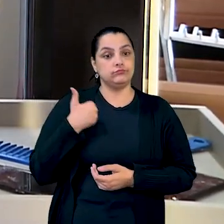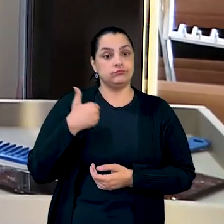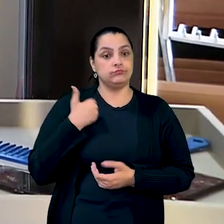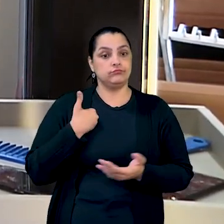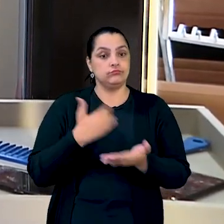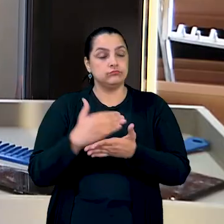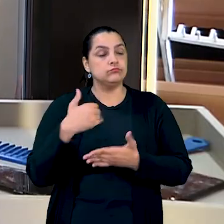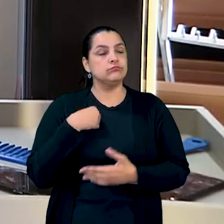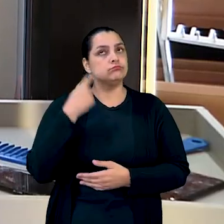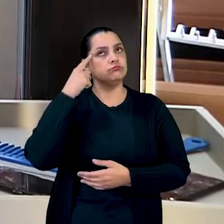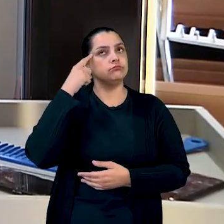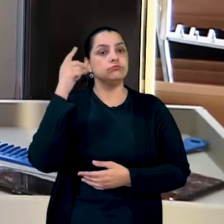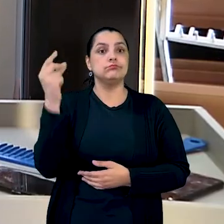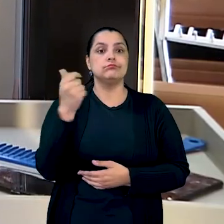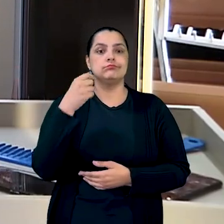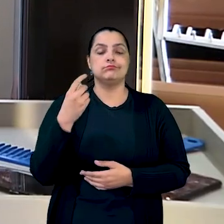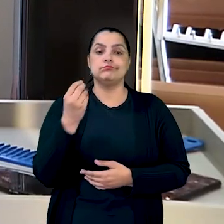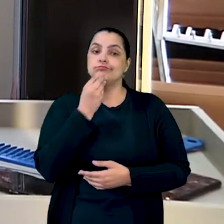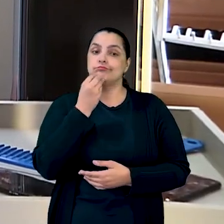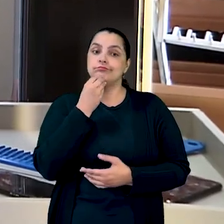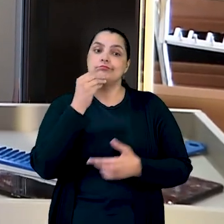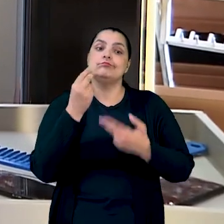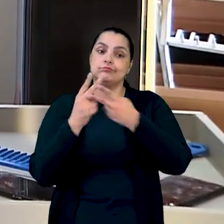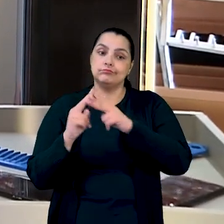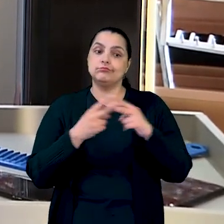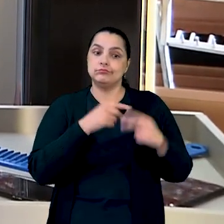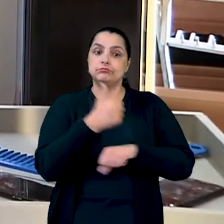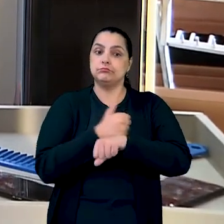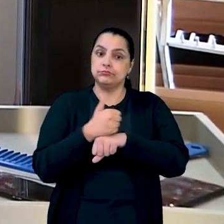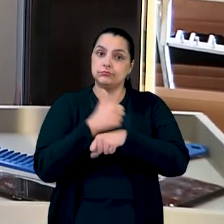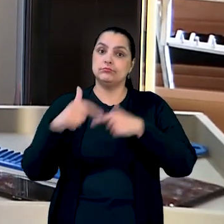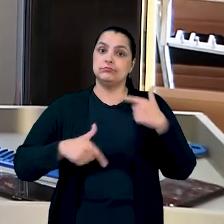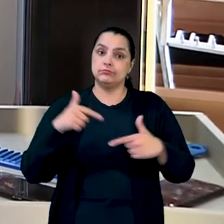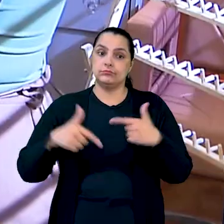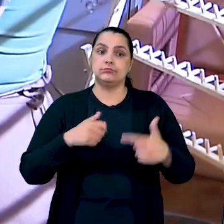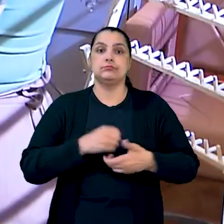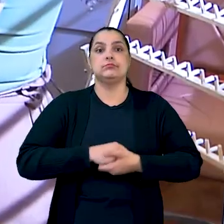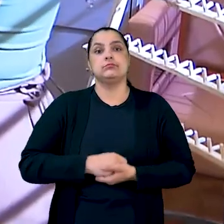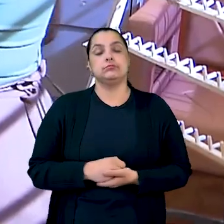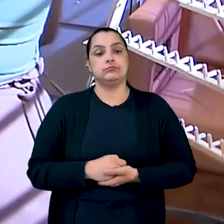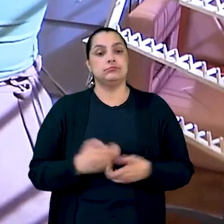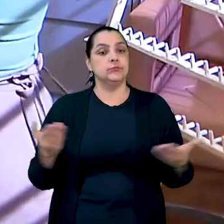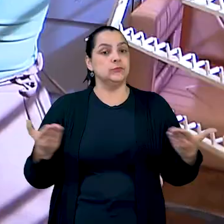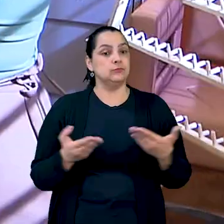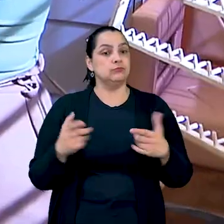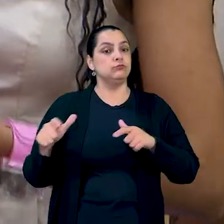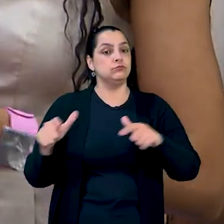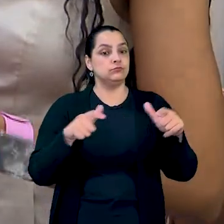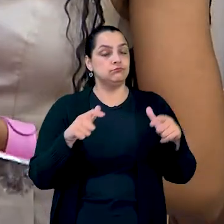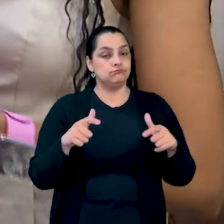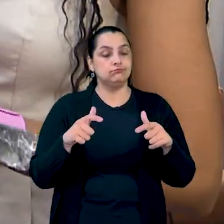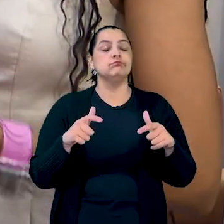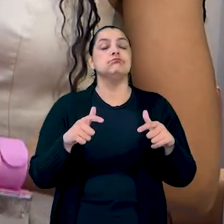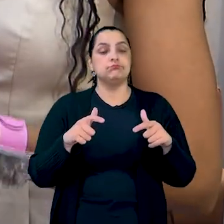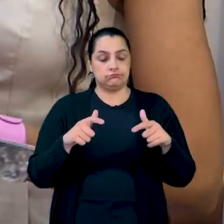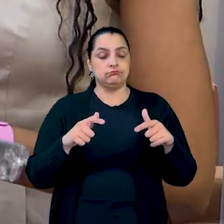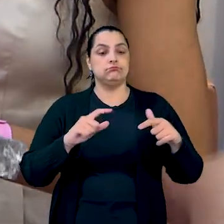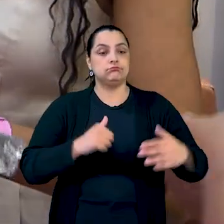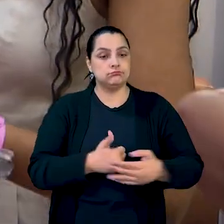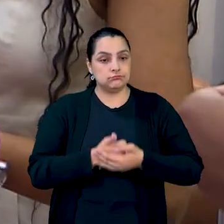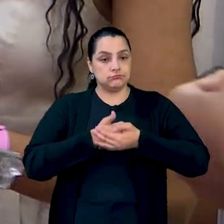16 anos e eu vi nisso uma oportunidade de transformar num trabalho mesmo. Hoje o espaço é um espaço de pertencimento,